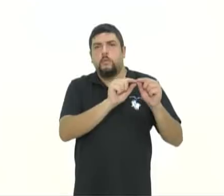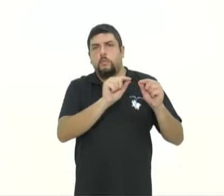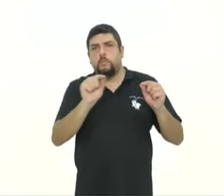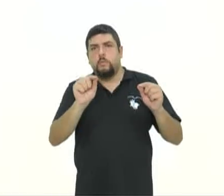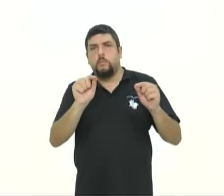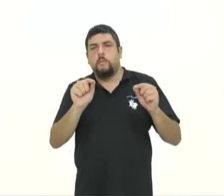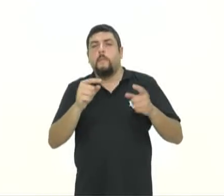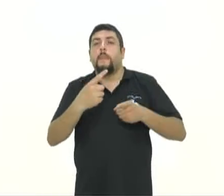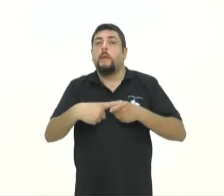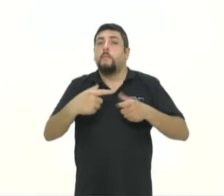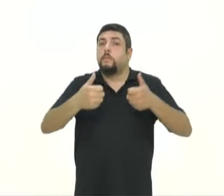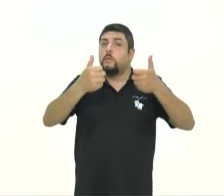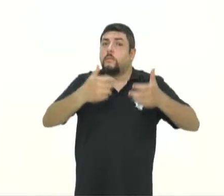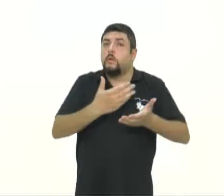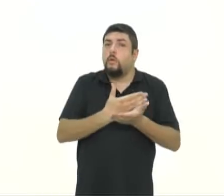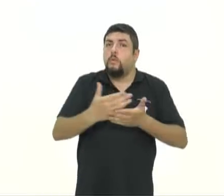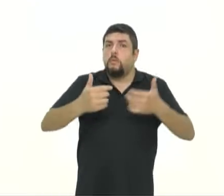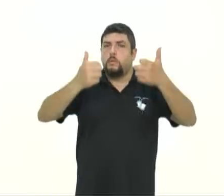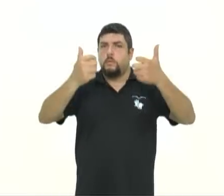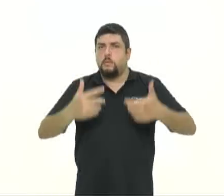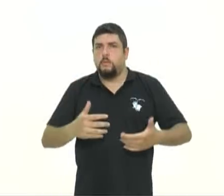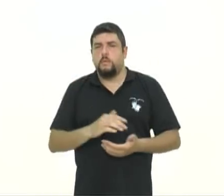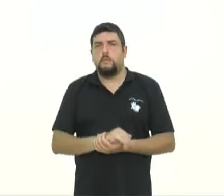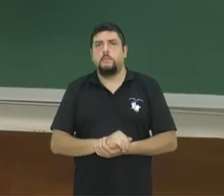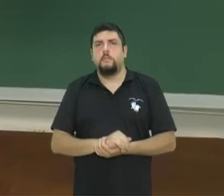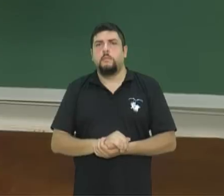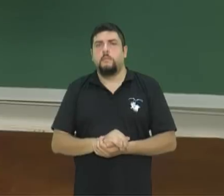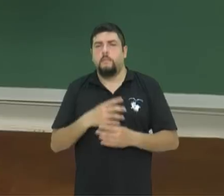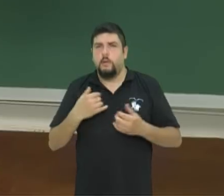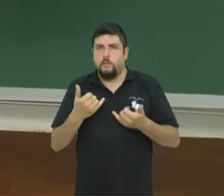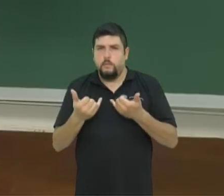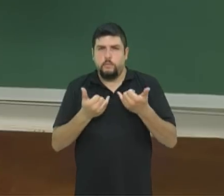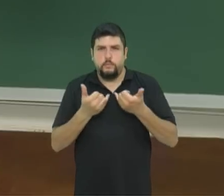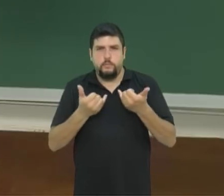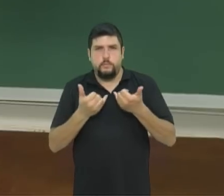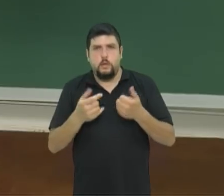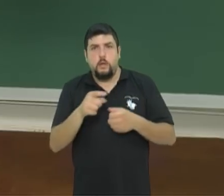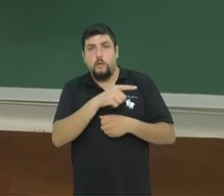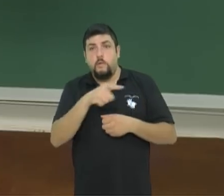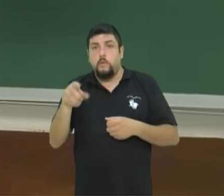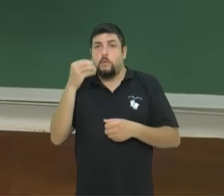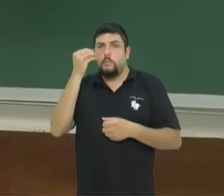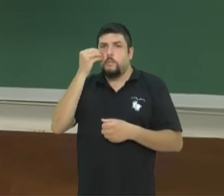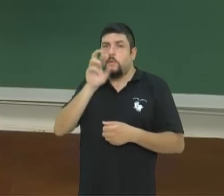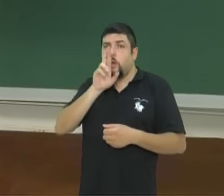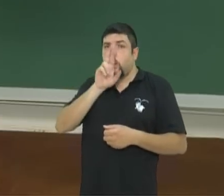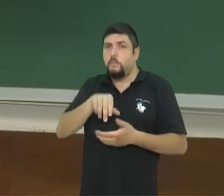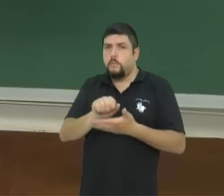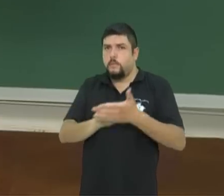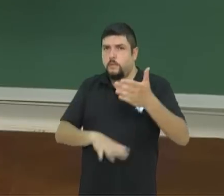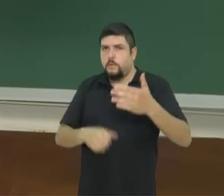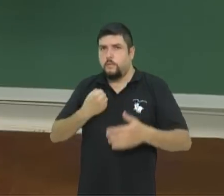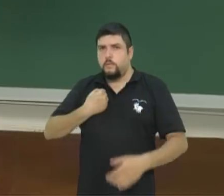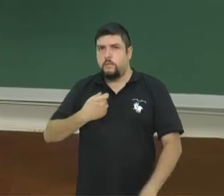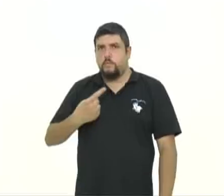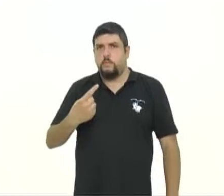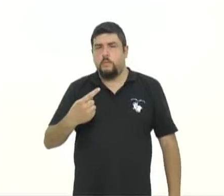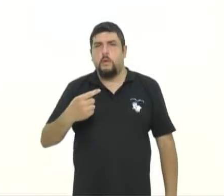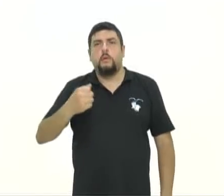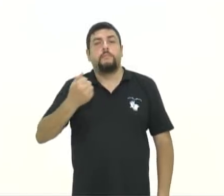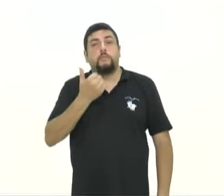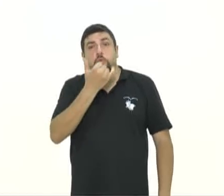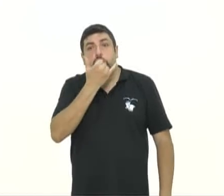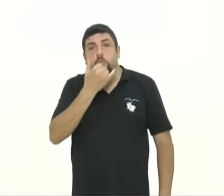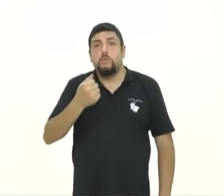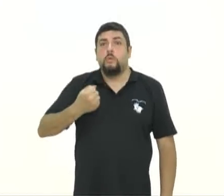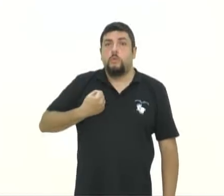inicia a explicação de causa, tá? E com essas informações agora, vocês vão tentar responder o exercício 2. Né? Eu vou pedir para vocês